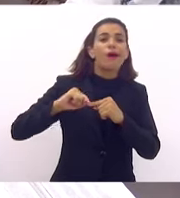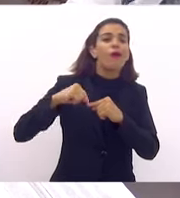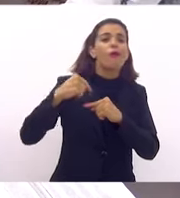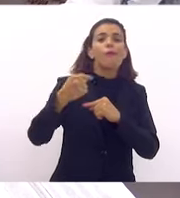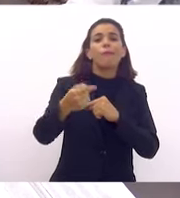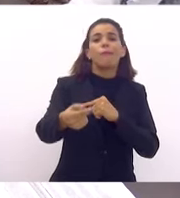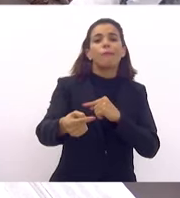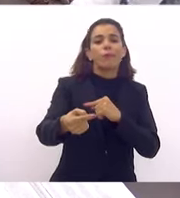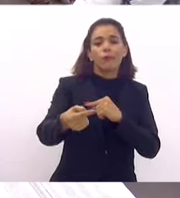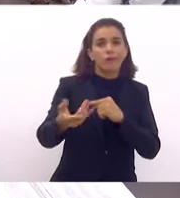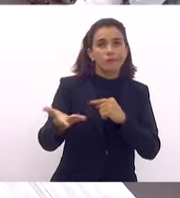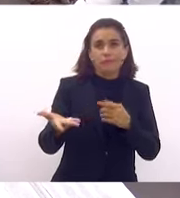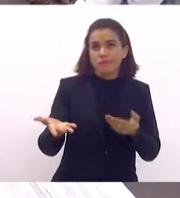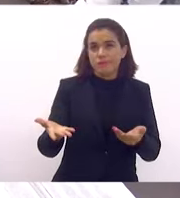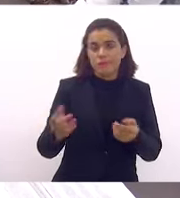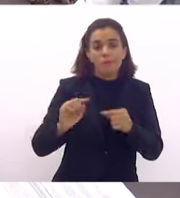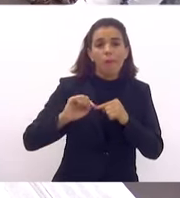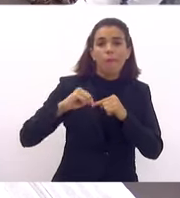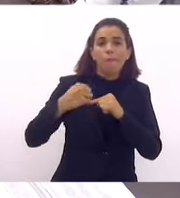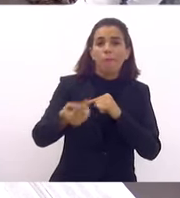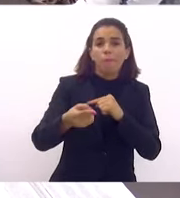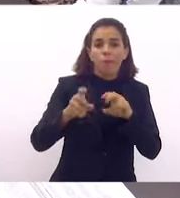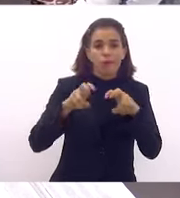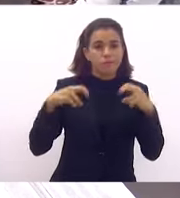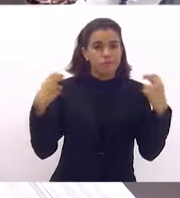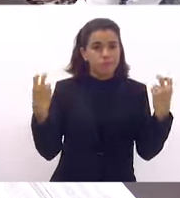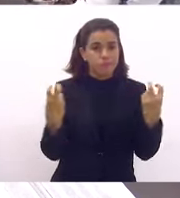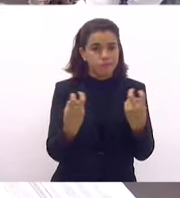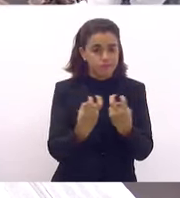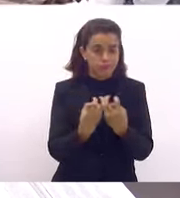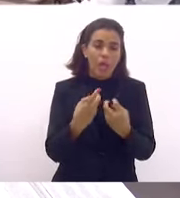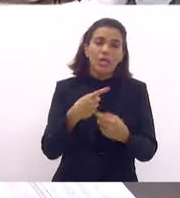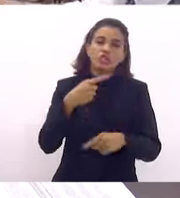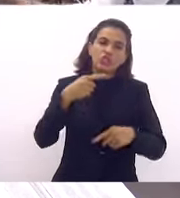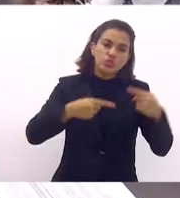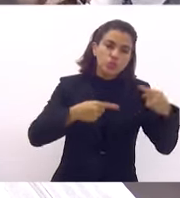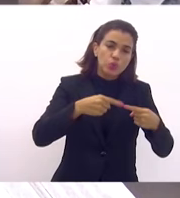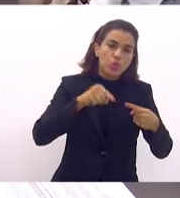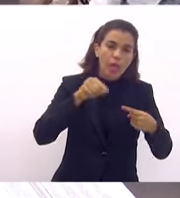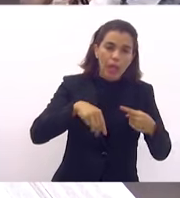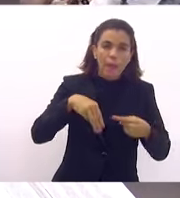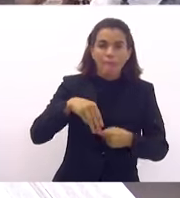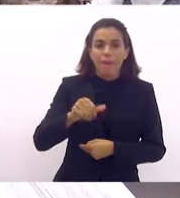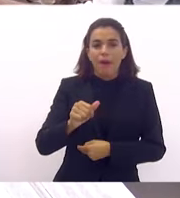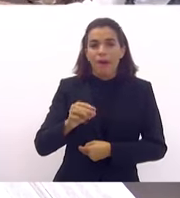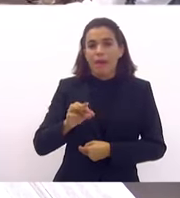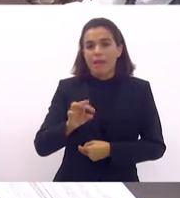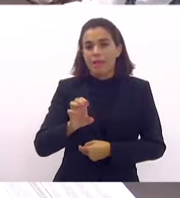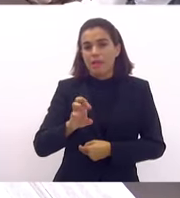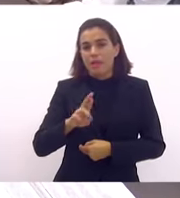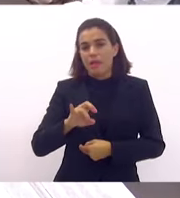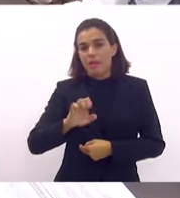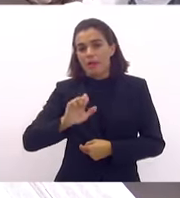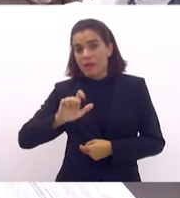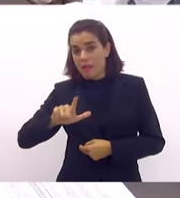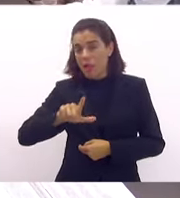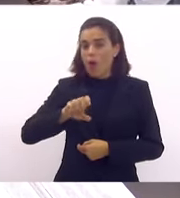extraordinária na próxima sessão e vota. E aí promove a discussão do que é material e imaterial. Perfeito. Então,